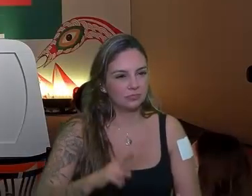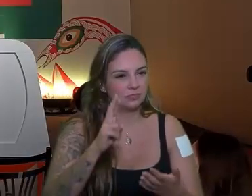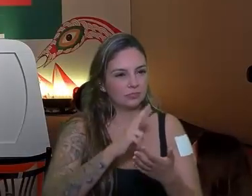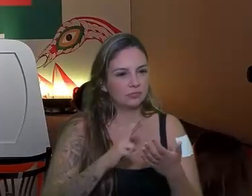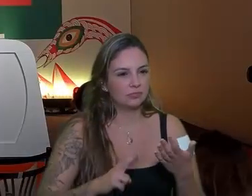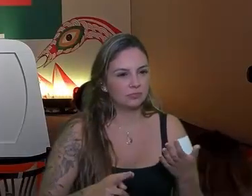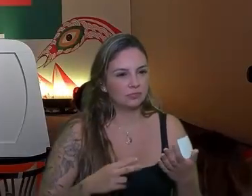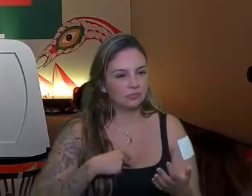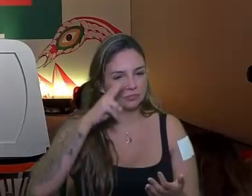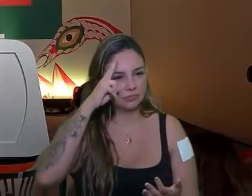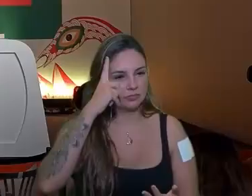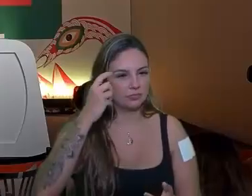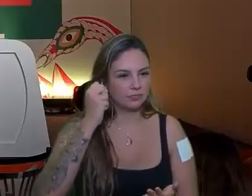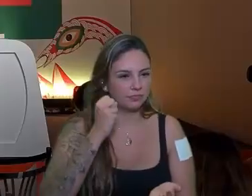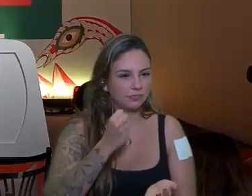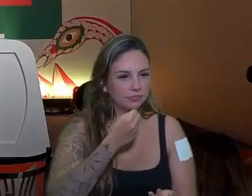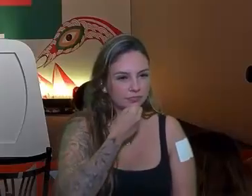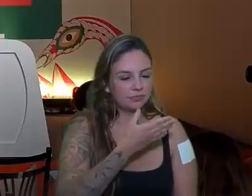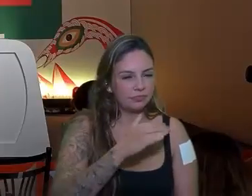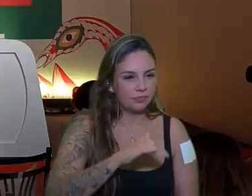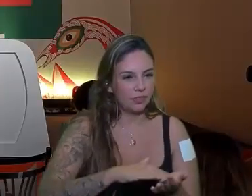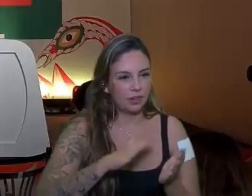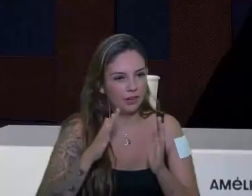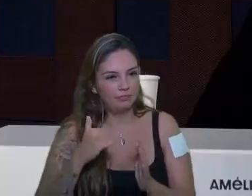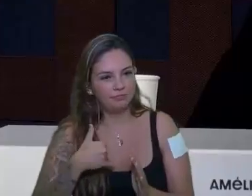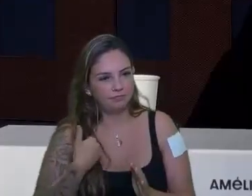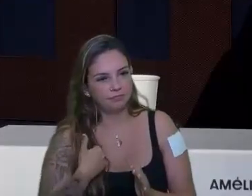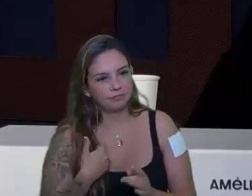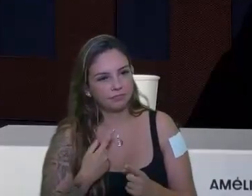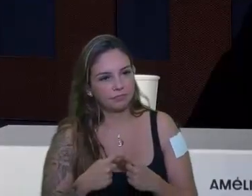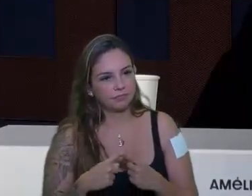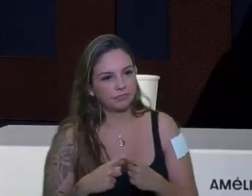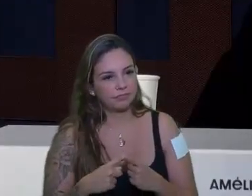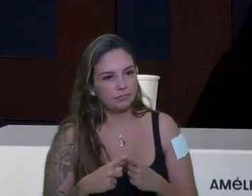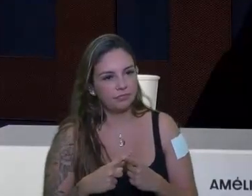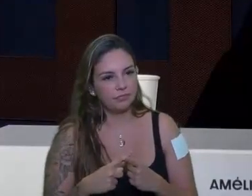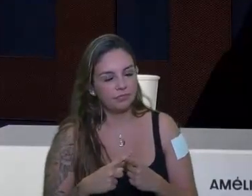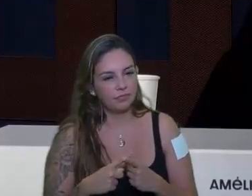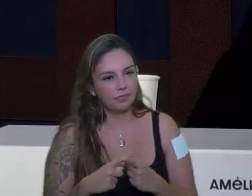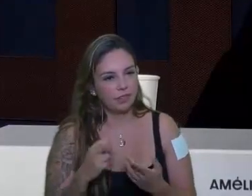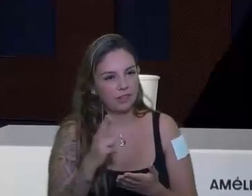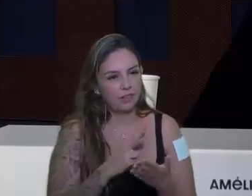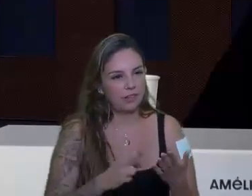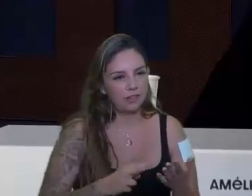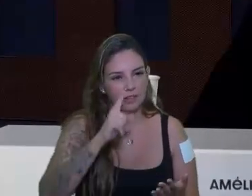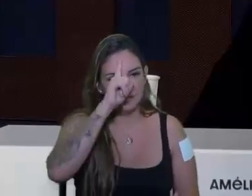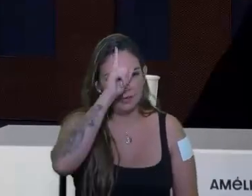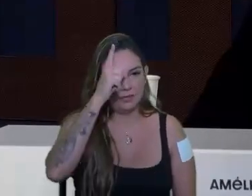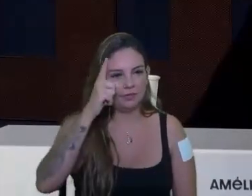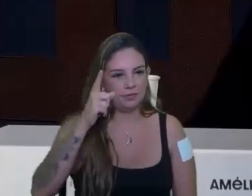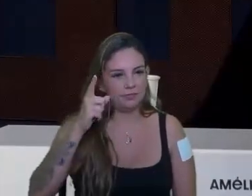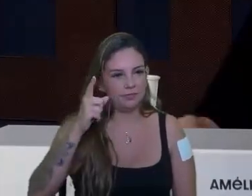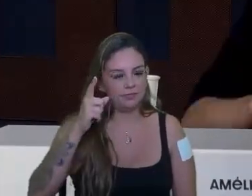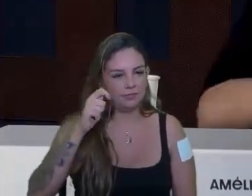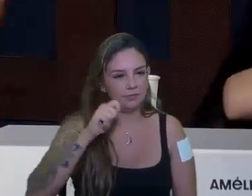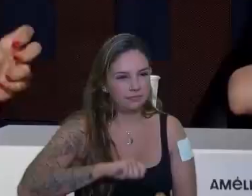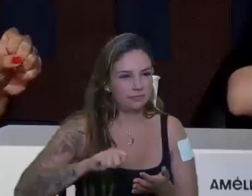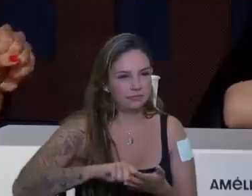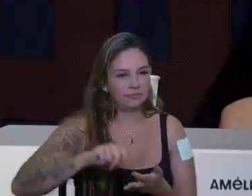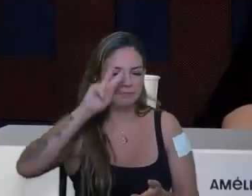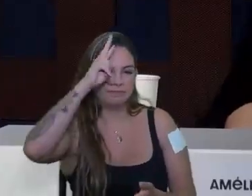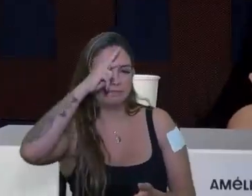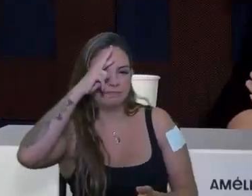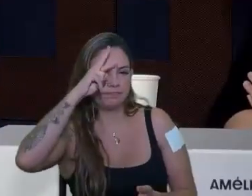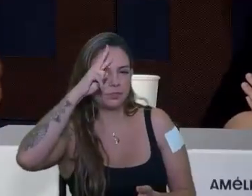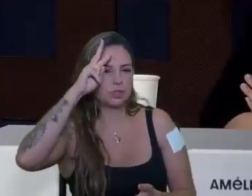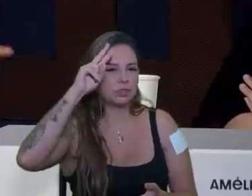questão da redação, eu lembro de mandar muito bem até certa idade. Por quê? quando a redação era criativa, escreva uma